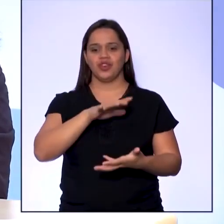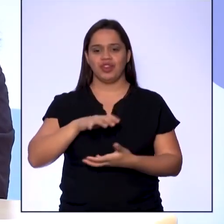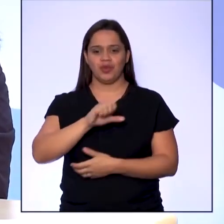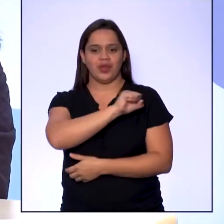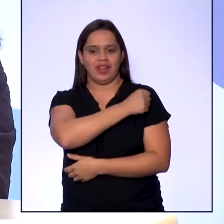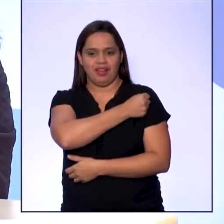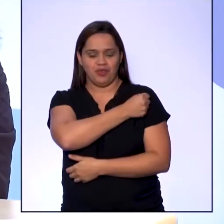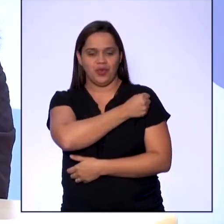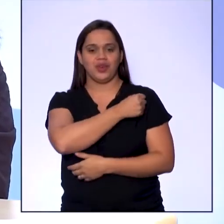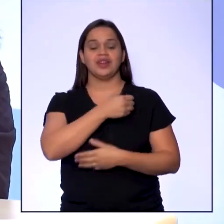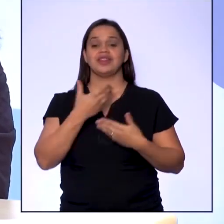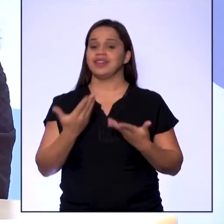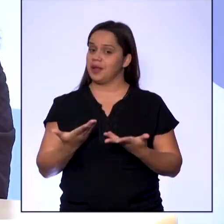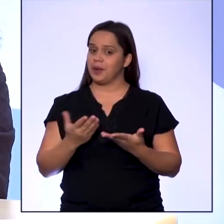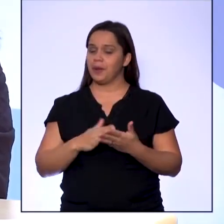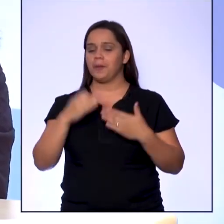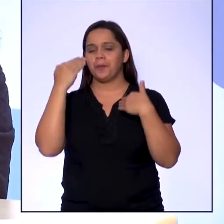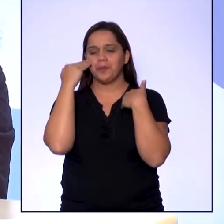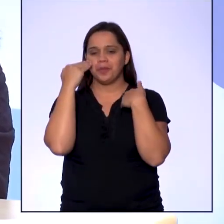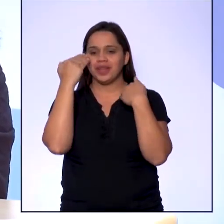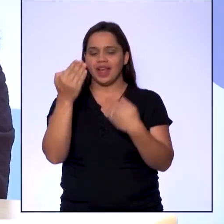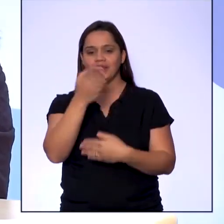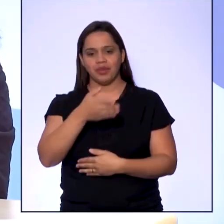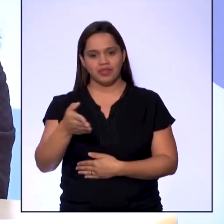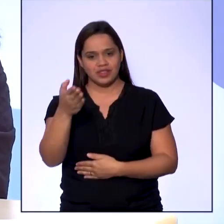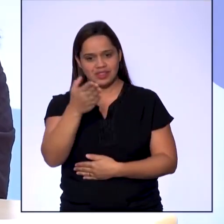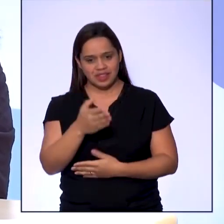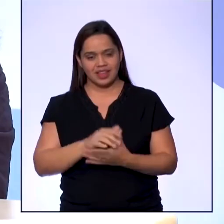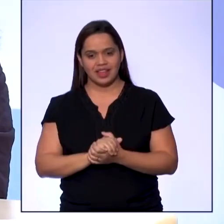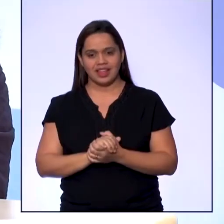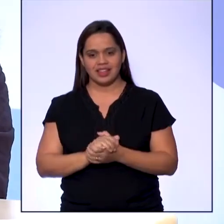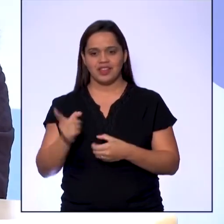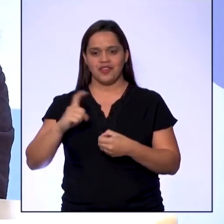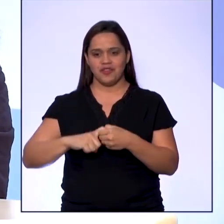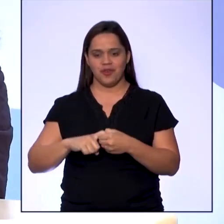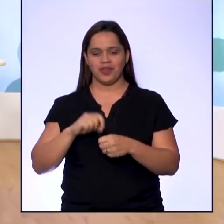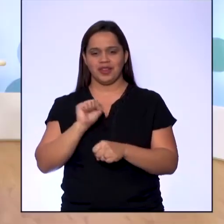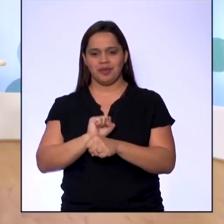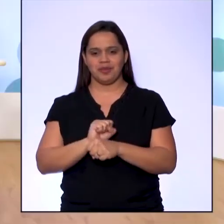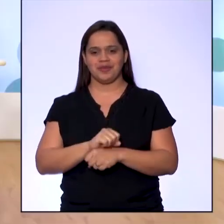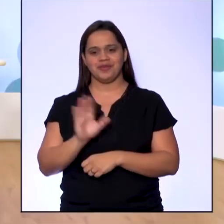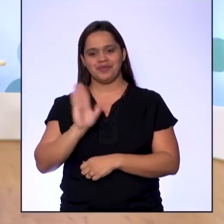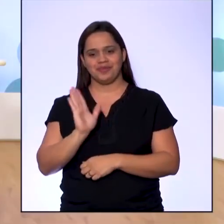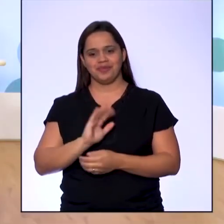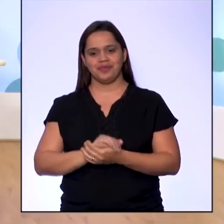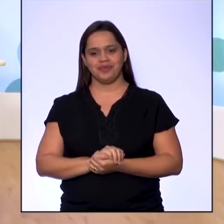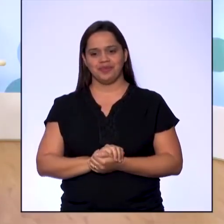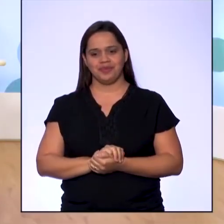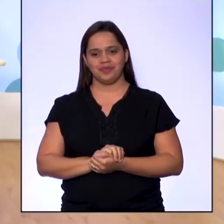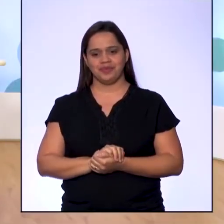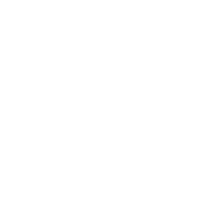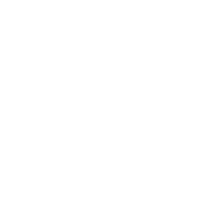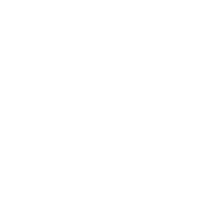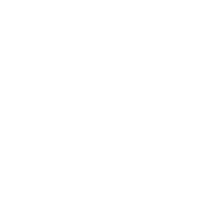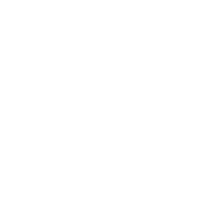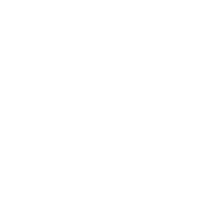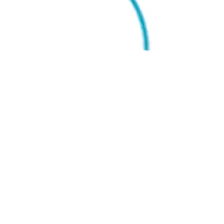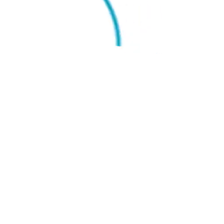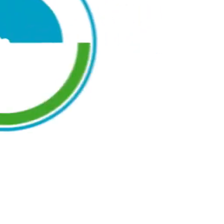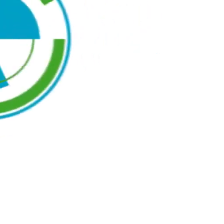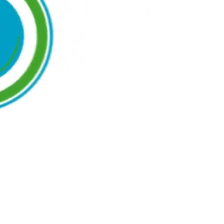professor Antônio. Muito obrigada pela companhia de todos vocês, né? Aprofundem os estudos com seus professores e a gente volta